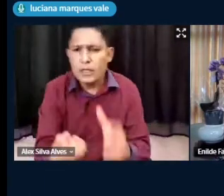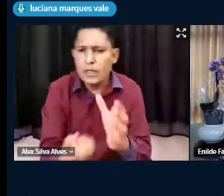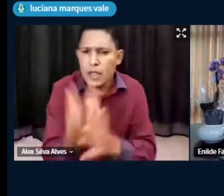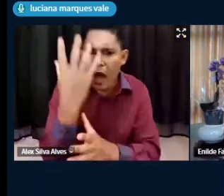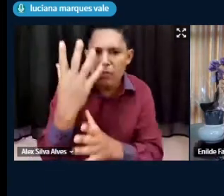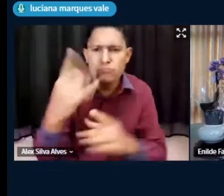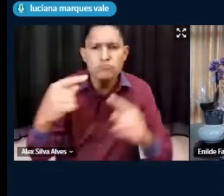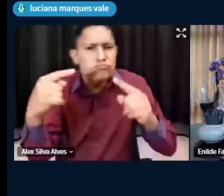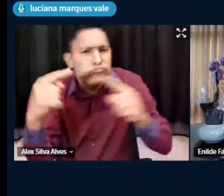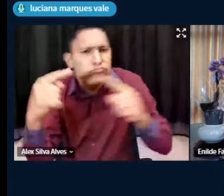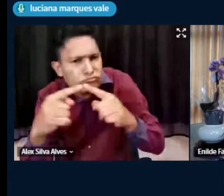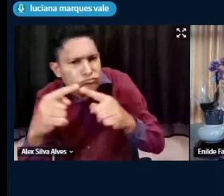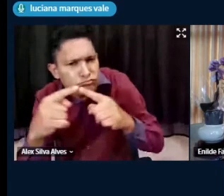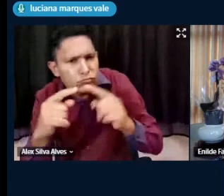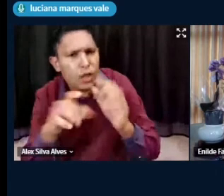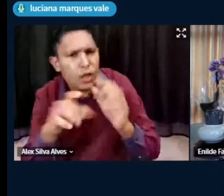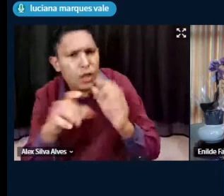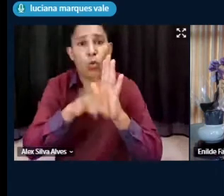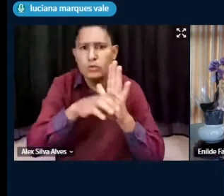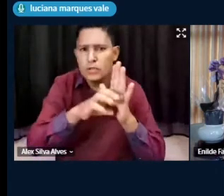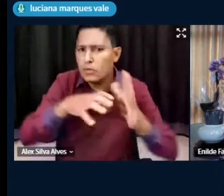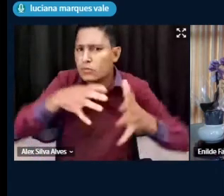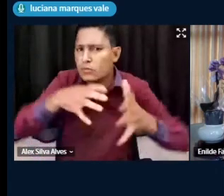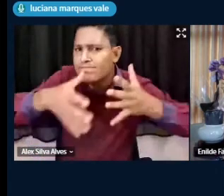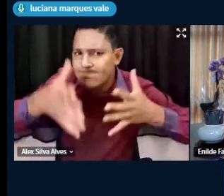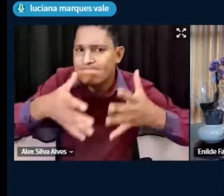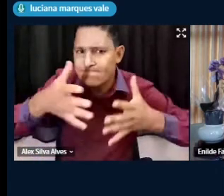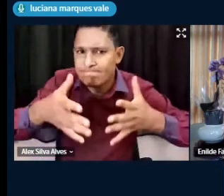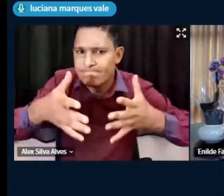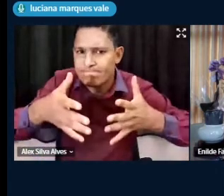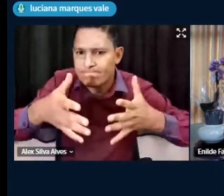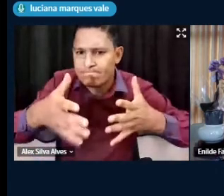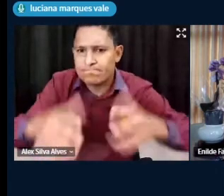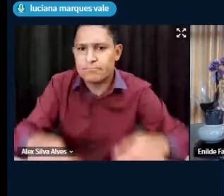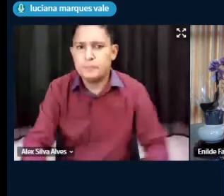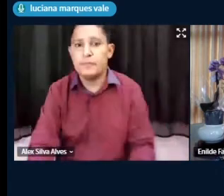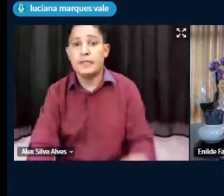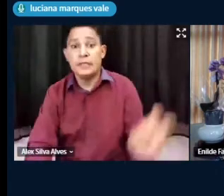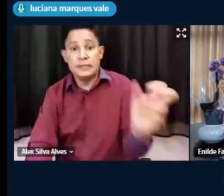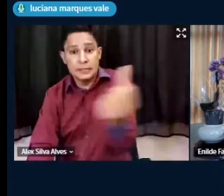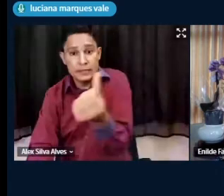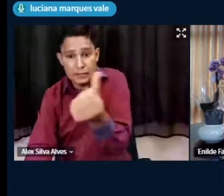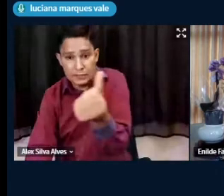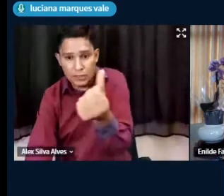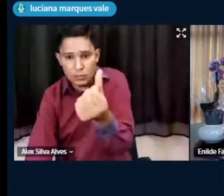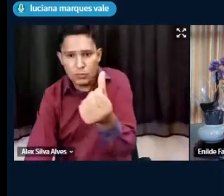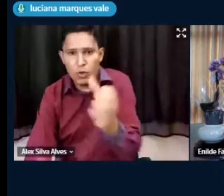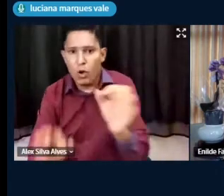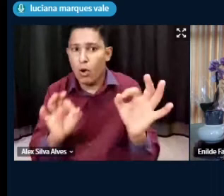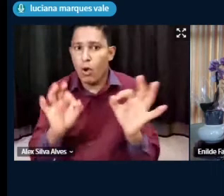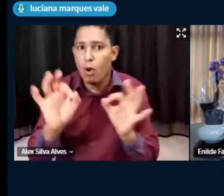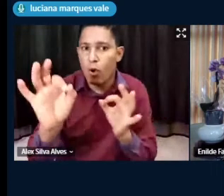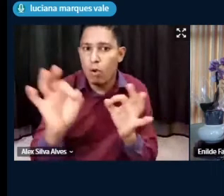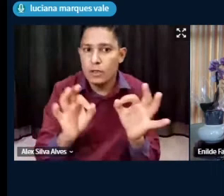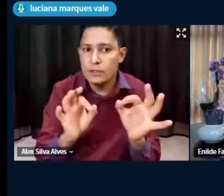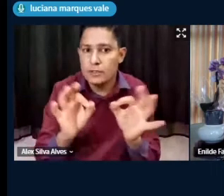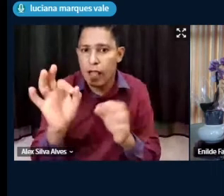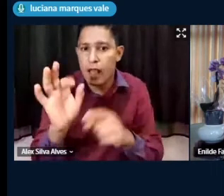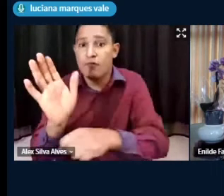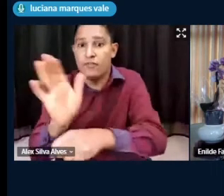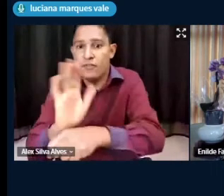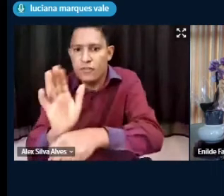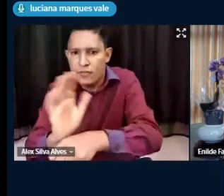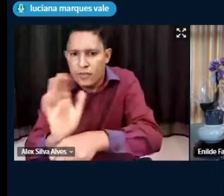dos sinais criados para verificar correspondência aos conceitos da LSB, a partir da